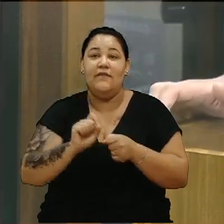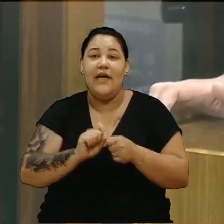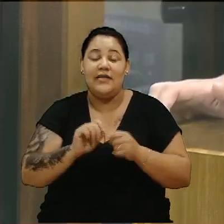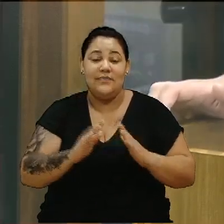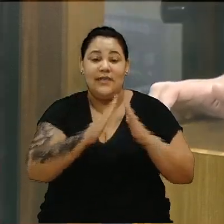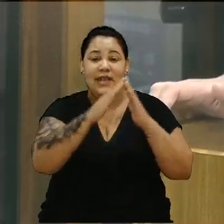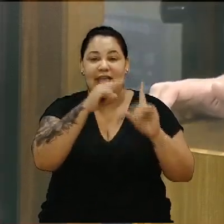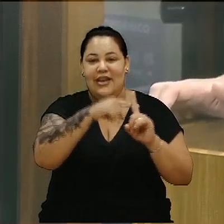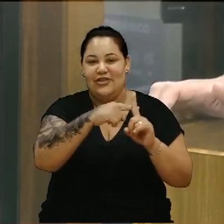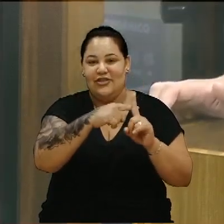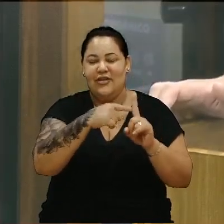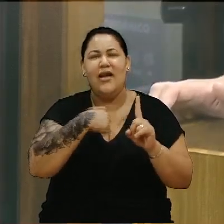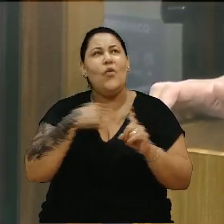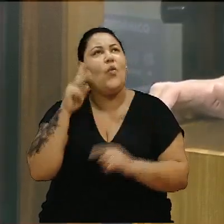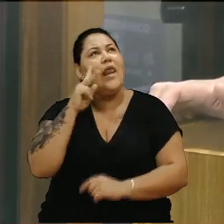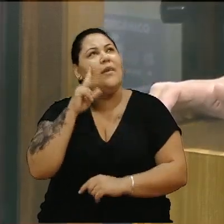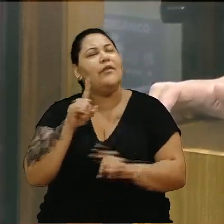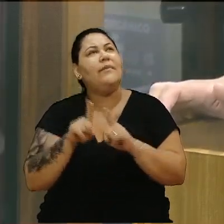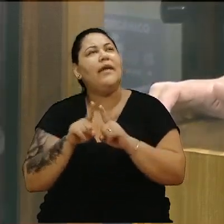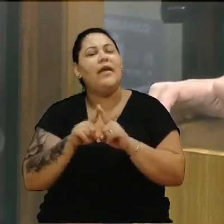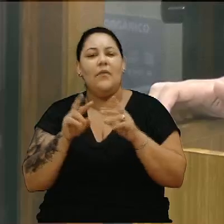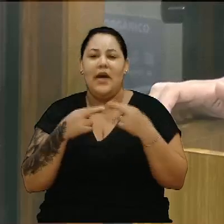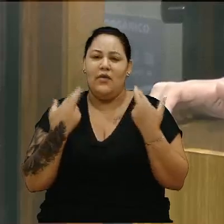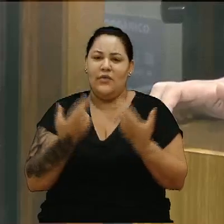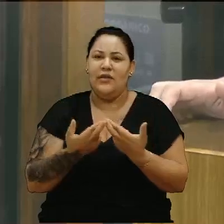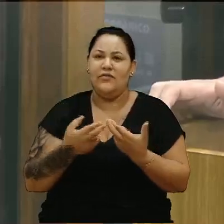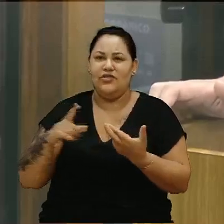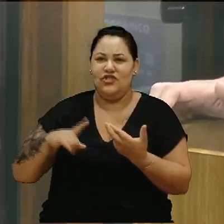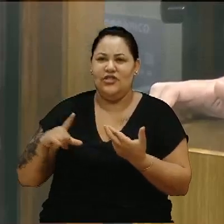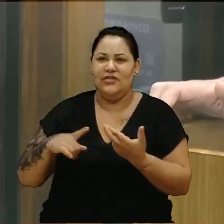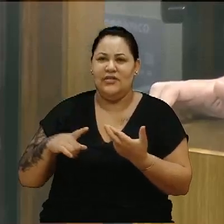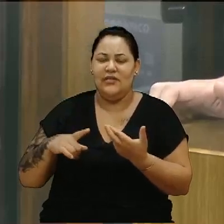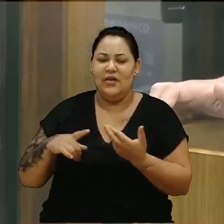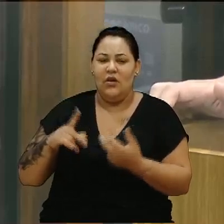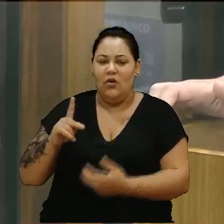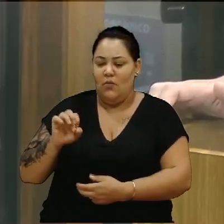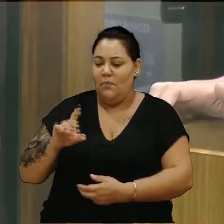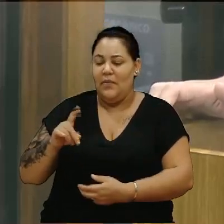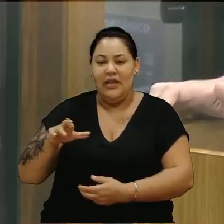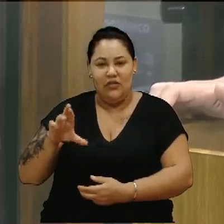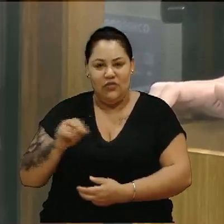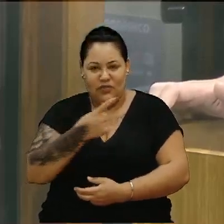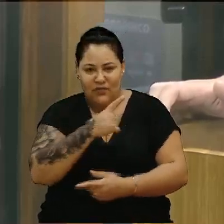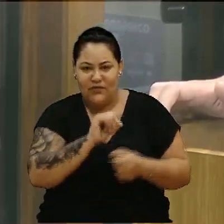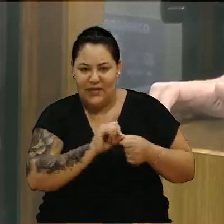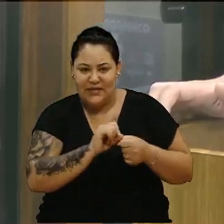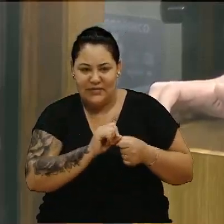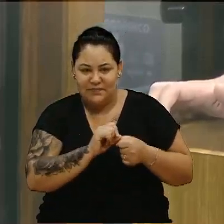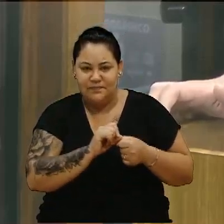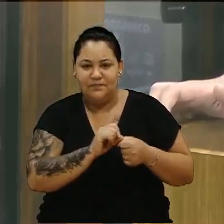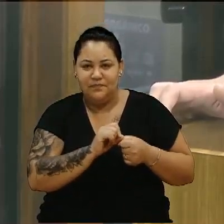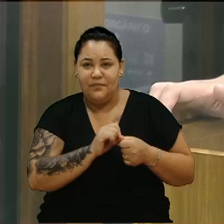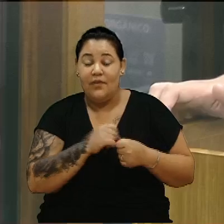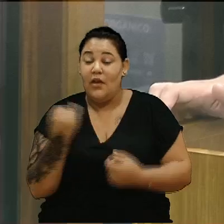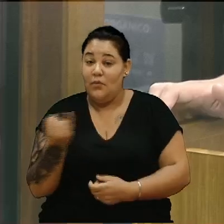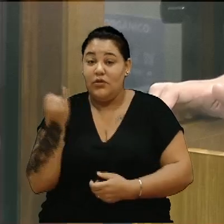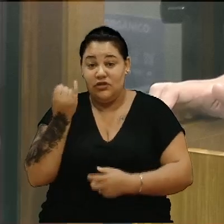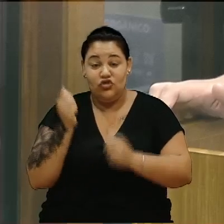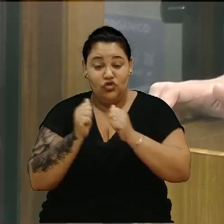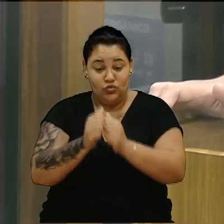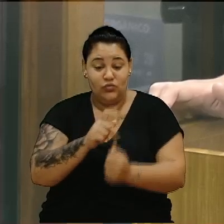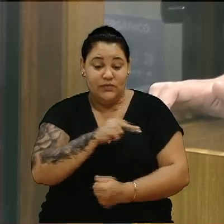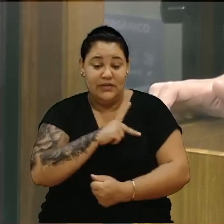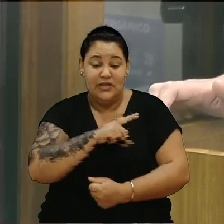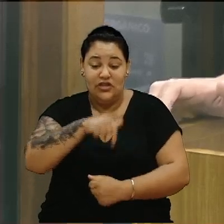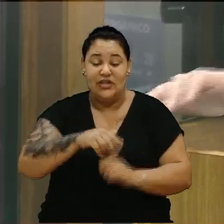lembro de uma reunião, uma espécie de audiência que o vereador Pedro promoveu há alguns dias, inclusive importantíssimo, junto com o presidente desta casa,